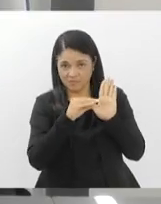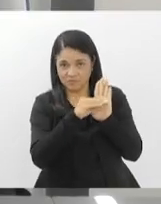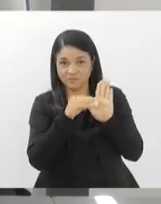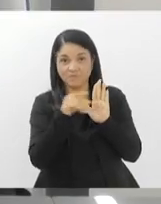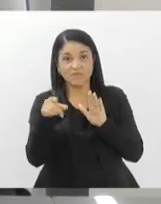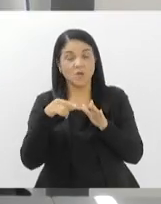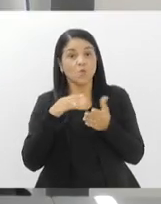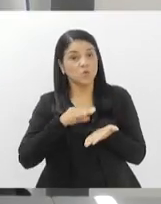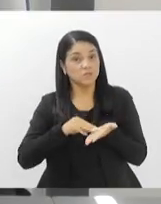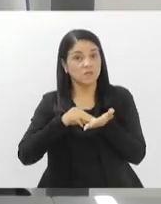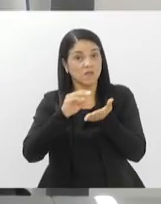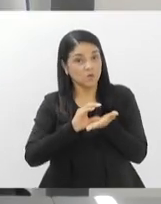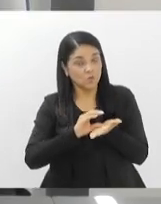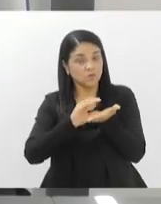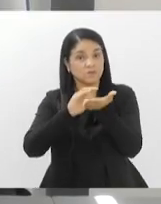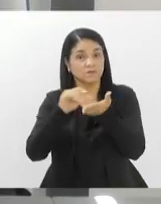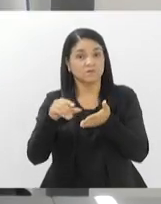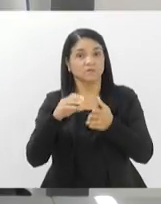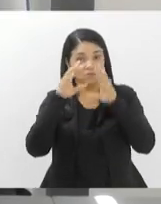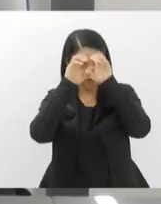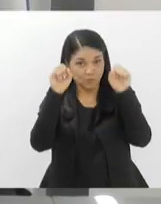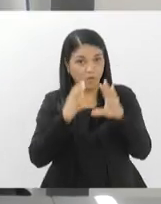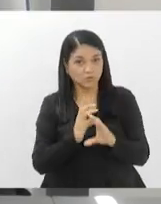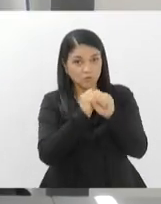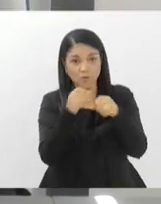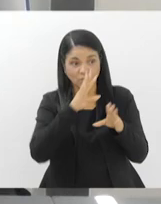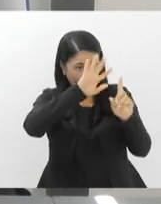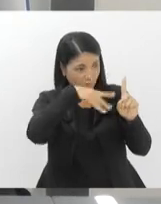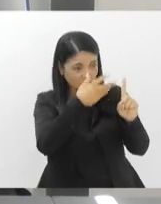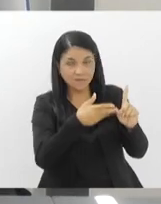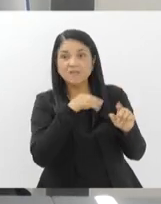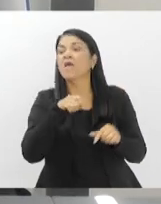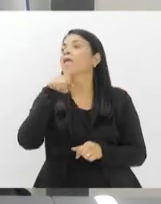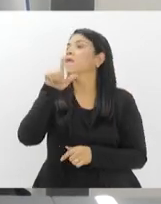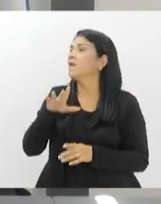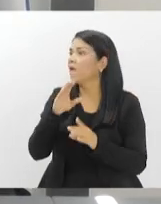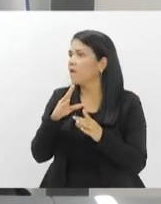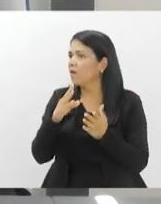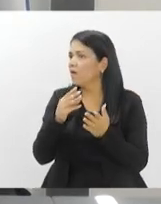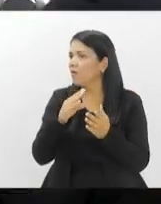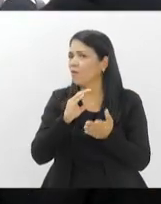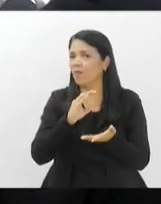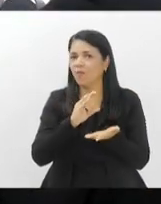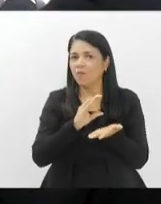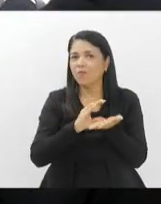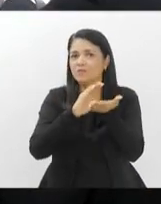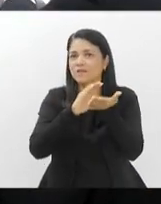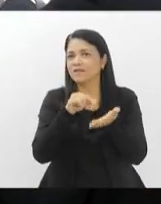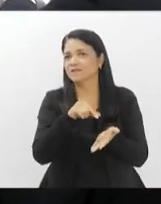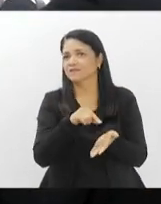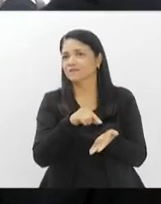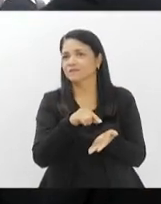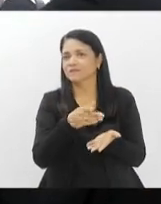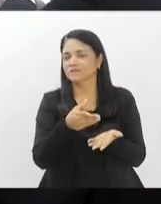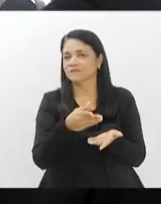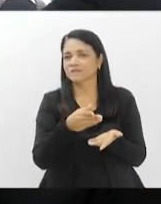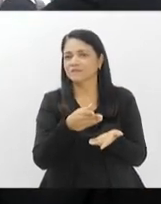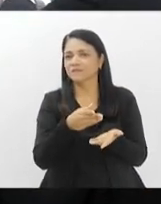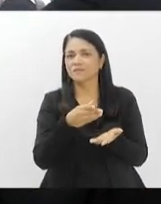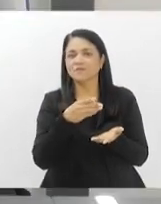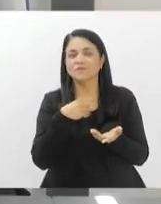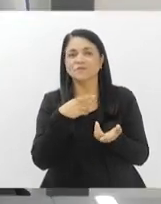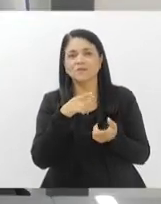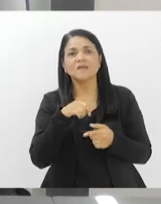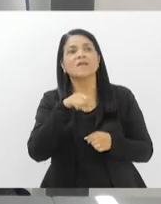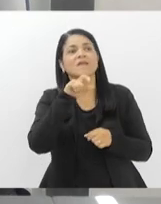Contas. Não, mas... em homenagem. Mas quem é esse conselheiro? Não, estou falando sério. Acho que é só o deputado Márcio. Não, mas se é que é conselheiro